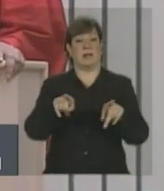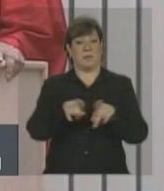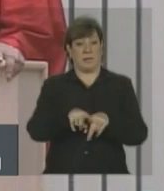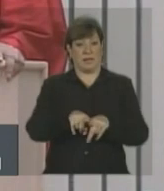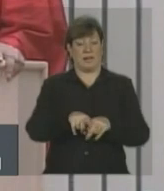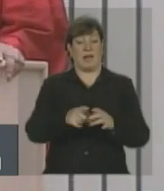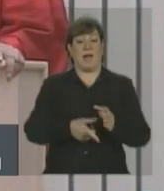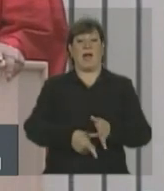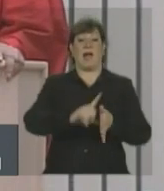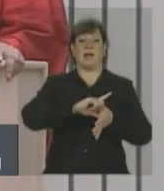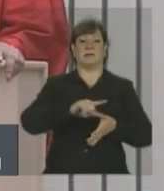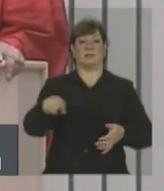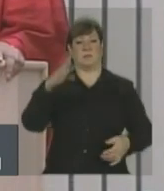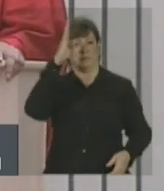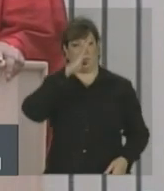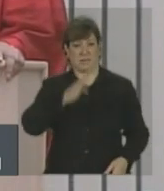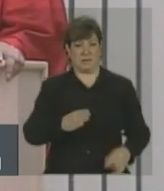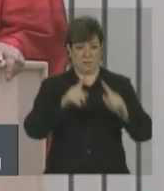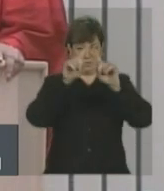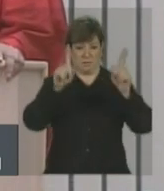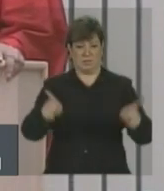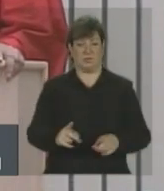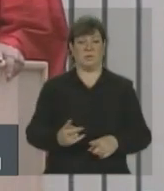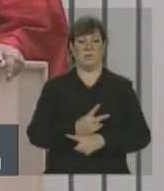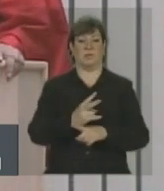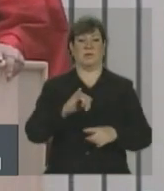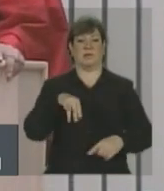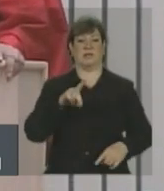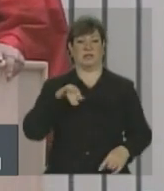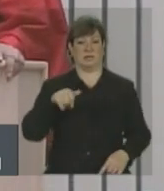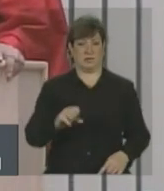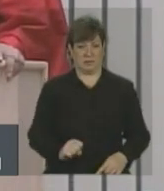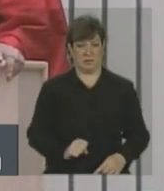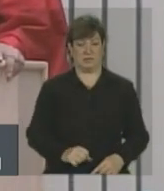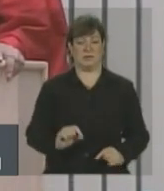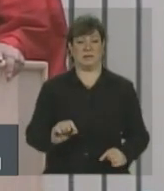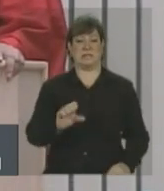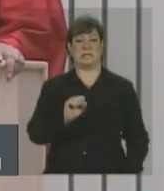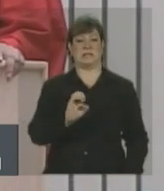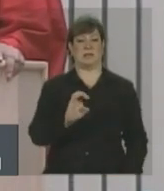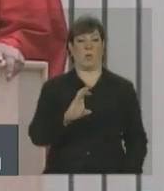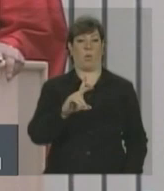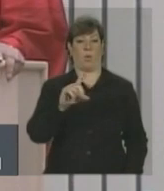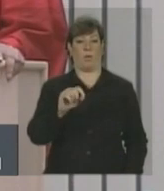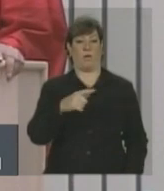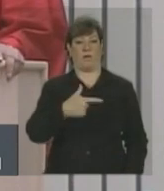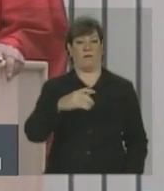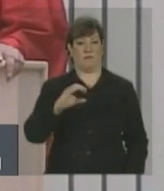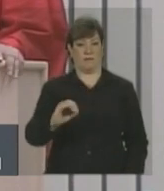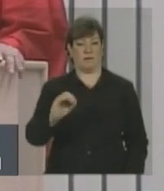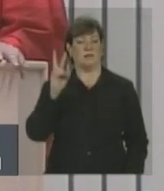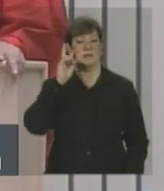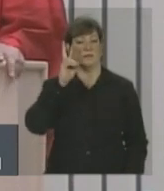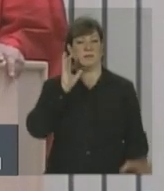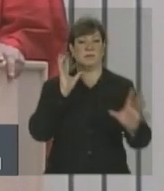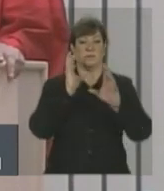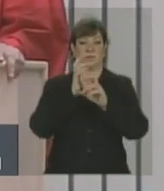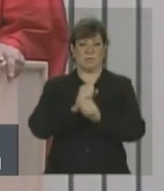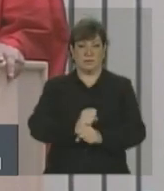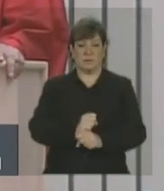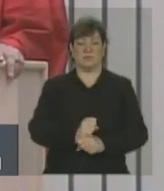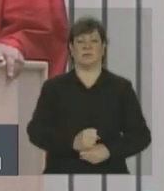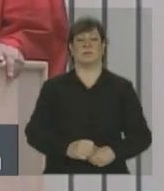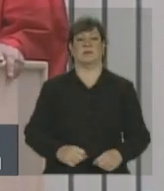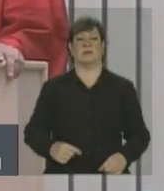anos antes em busca das Índias. No século XX, além do fascínio que sobre nós